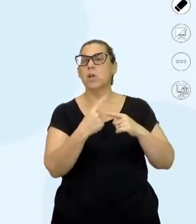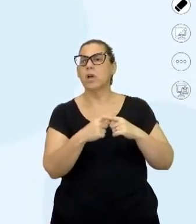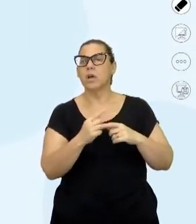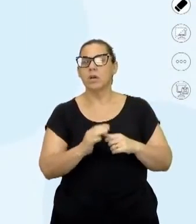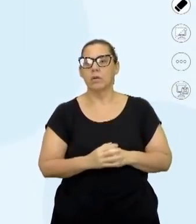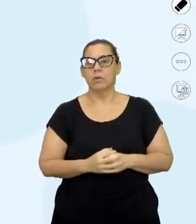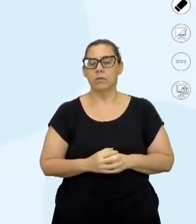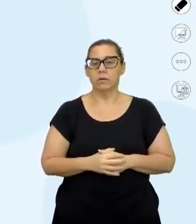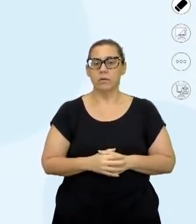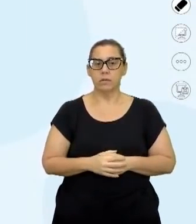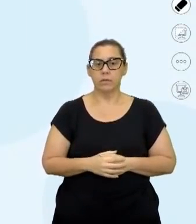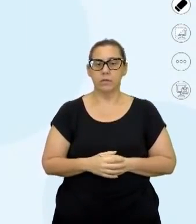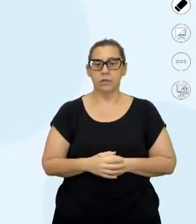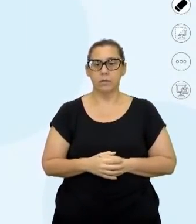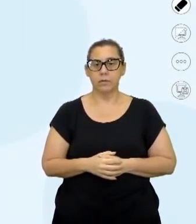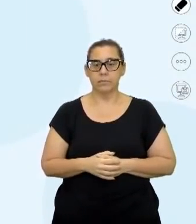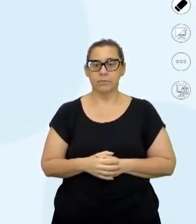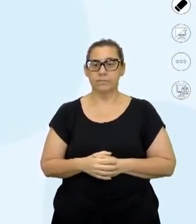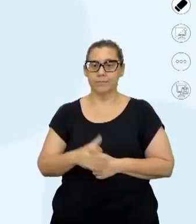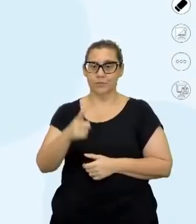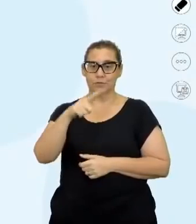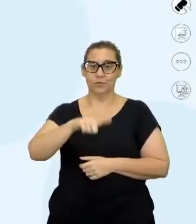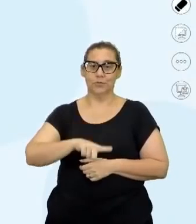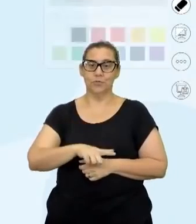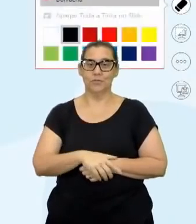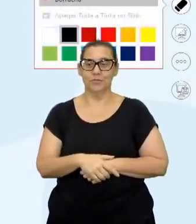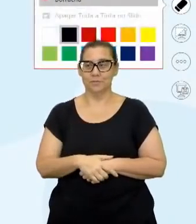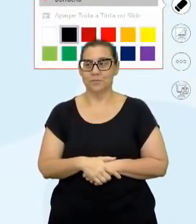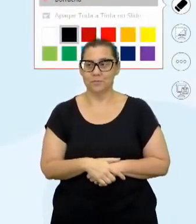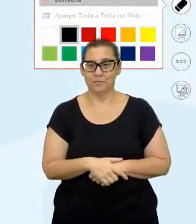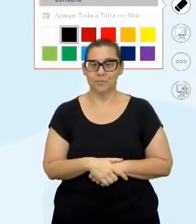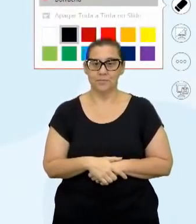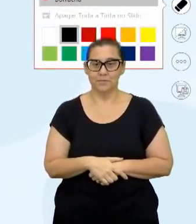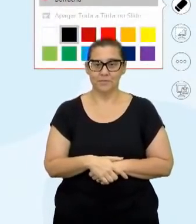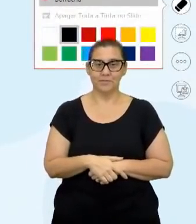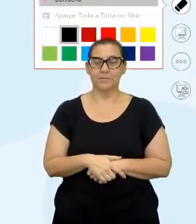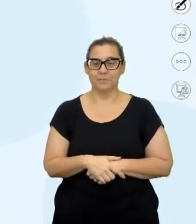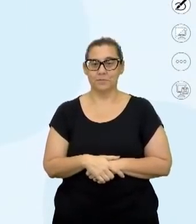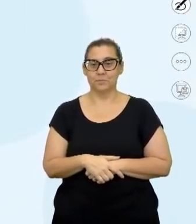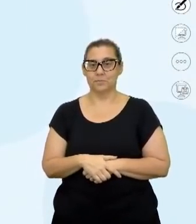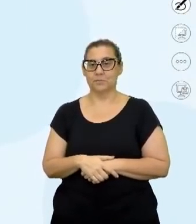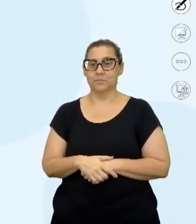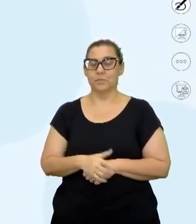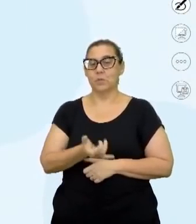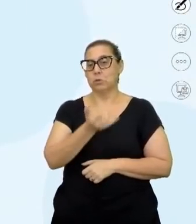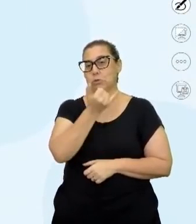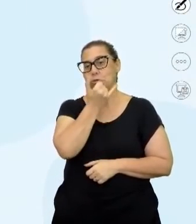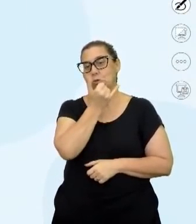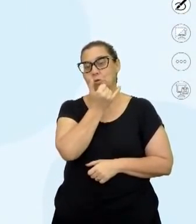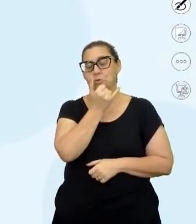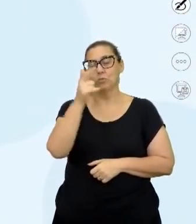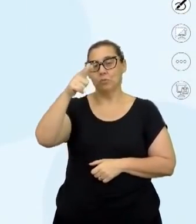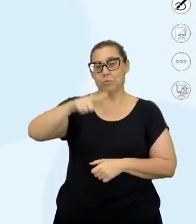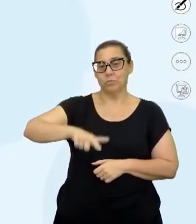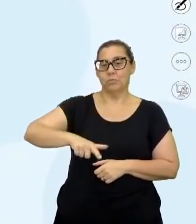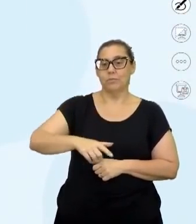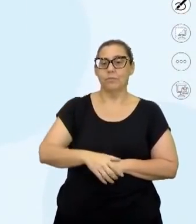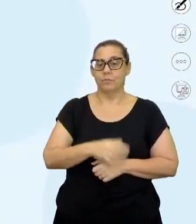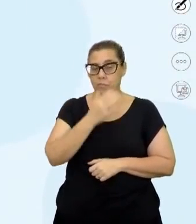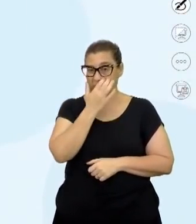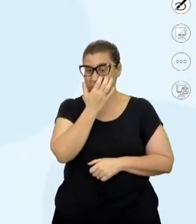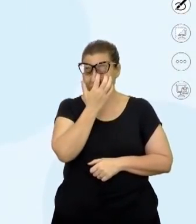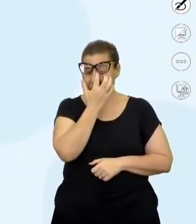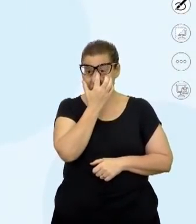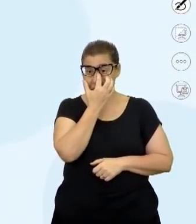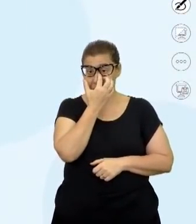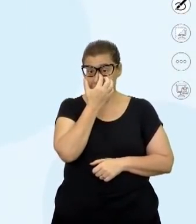Porque... fazer aqui de novo, gente. Nossa. Desculpa, vamos lá. Fazer de novo, ó. Eu tenho